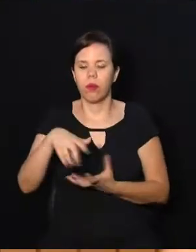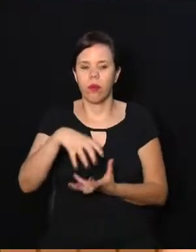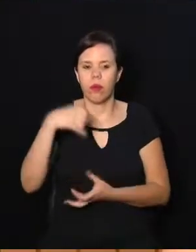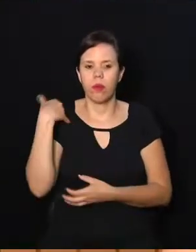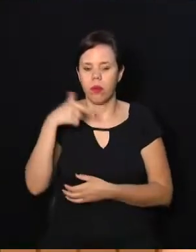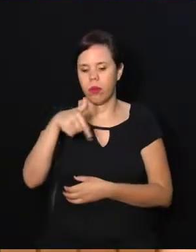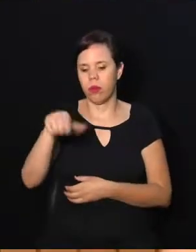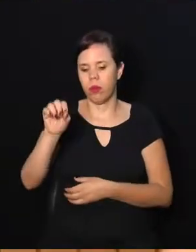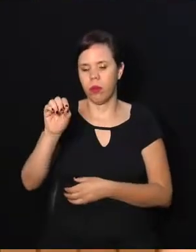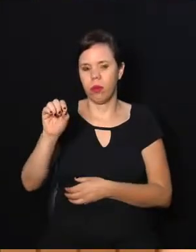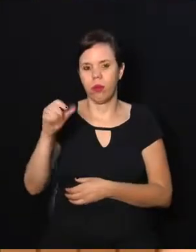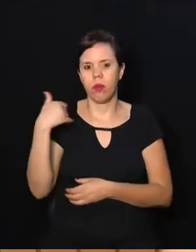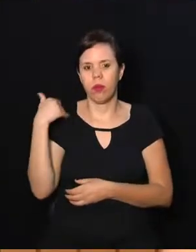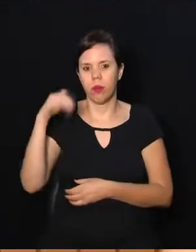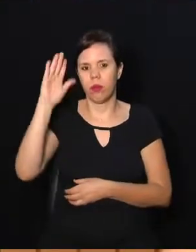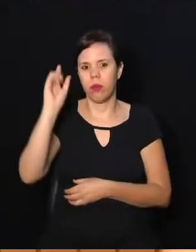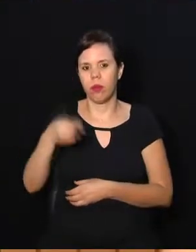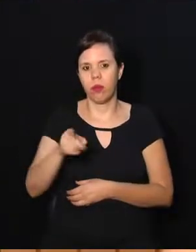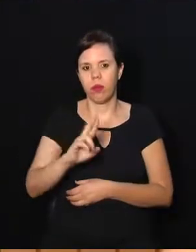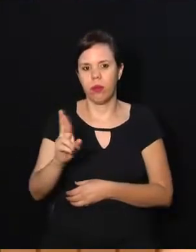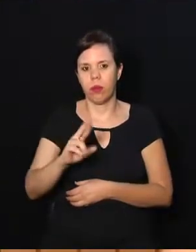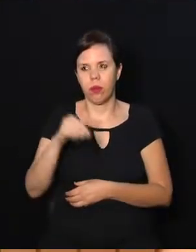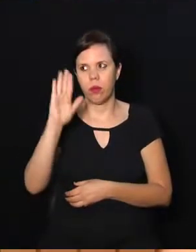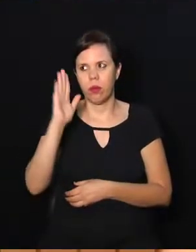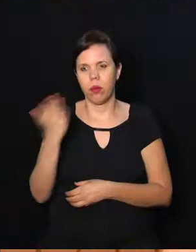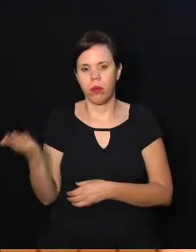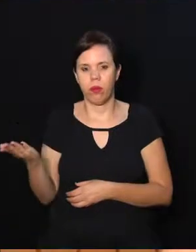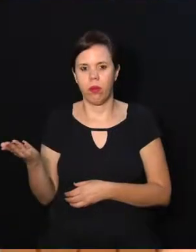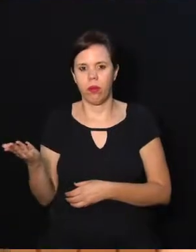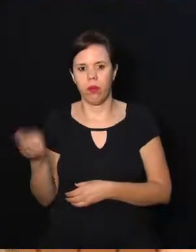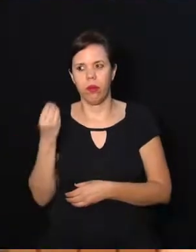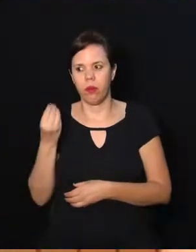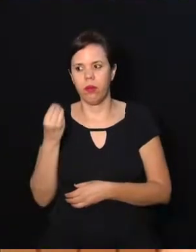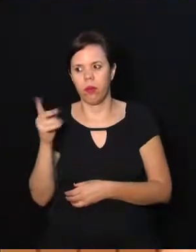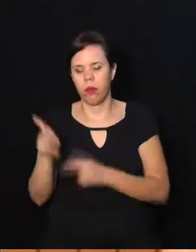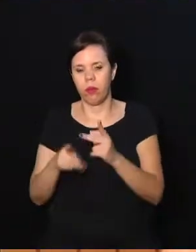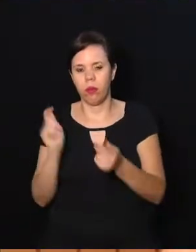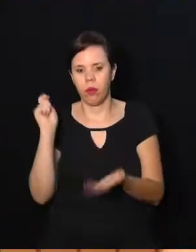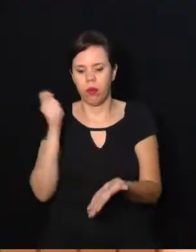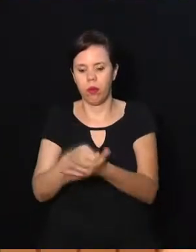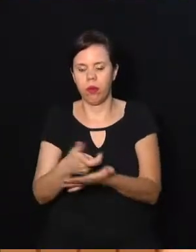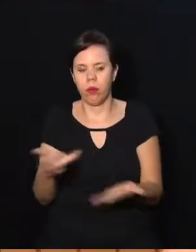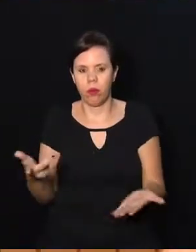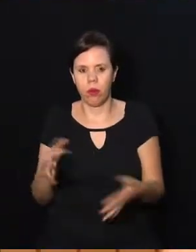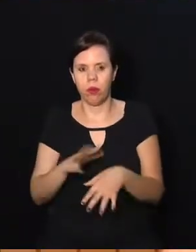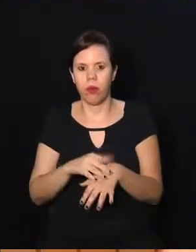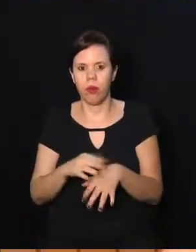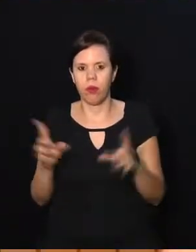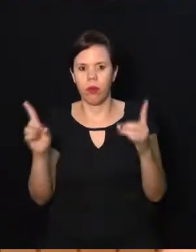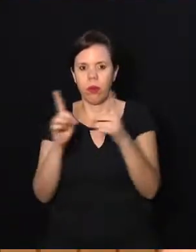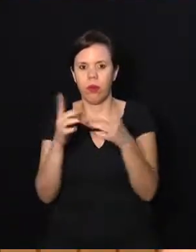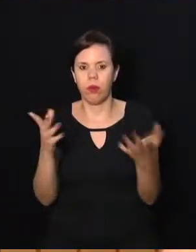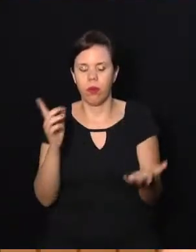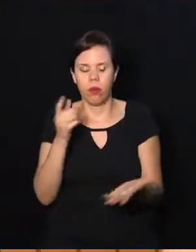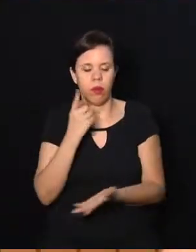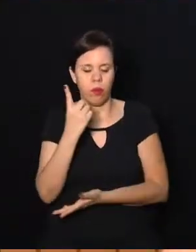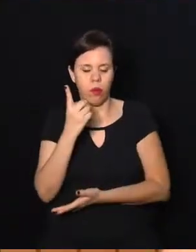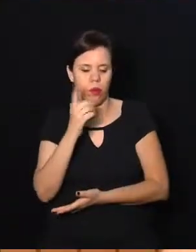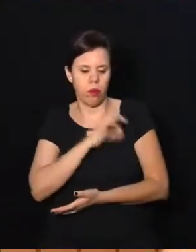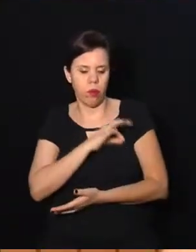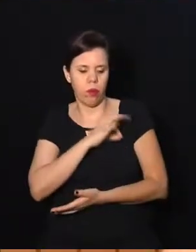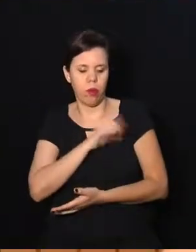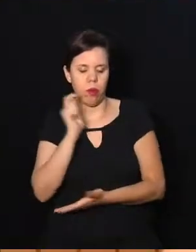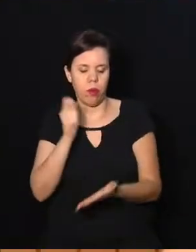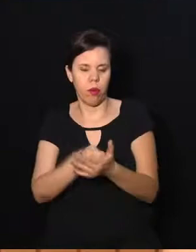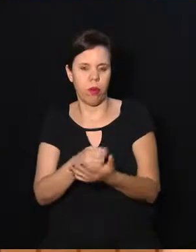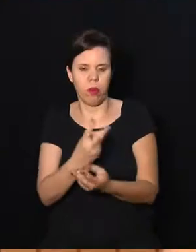de 70 anos custa até R$1.000 ou mais. Como é que alguém que quando tem um casal, se ganha um salário mínimo,